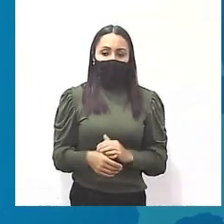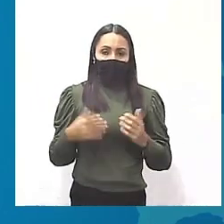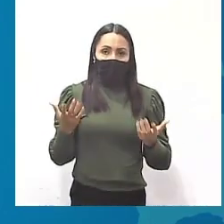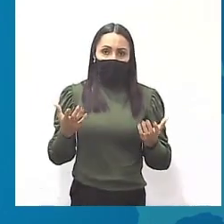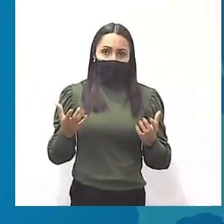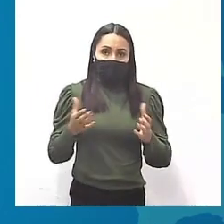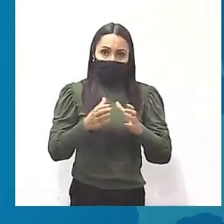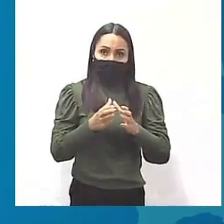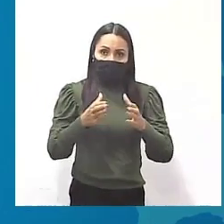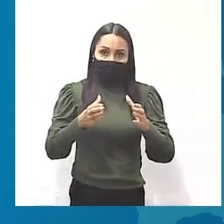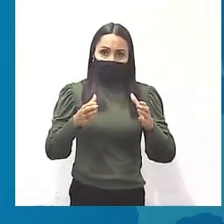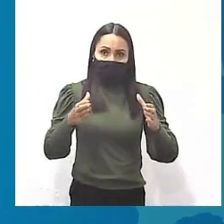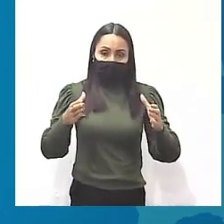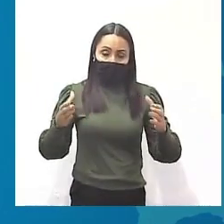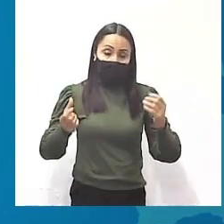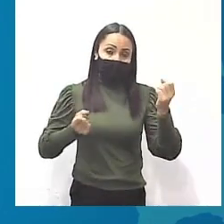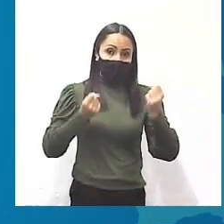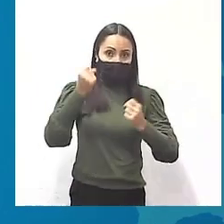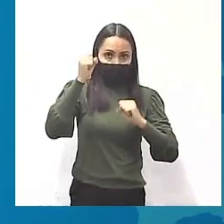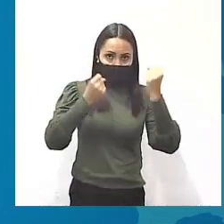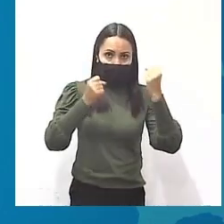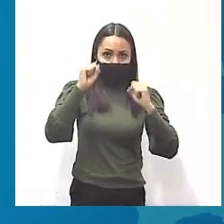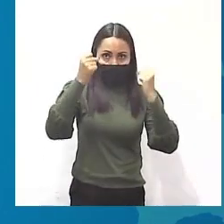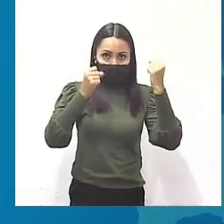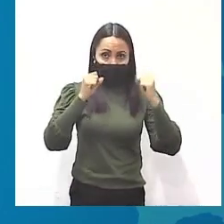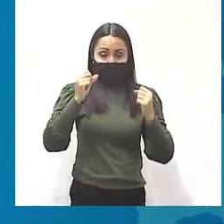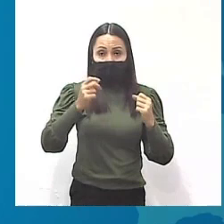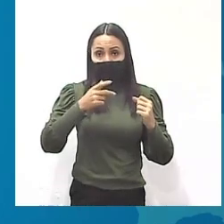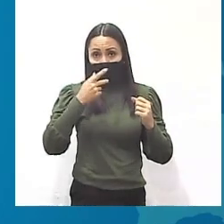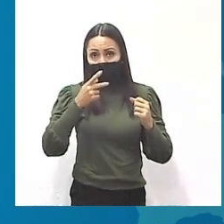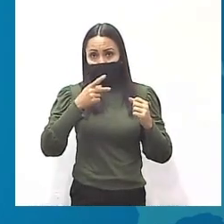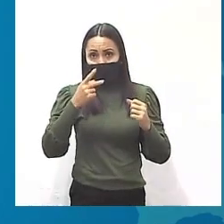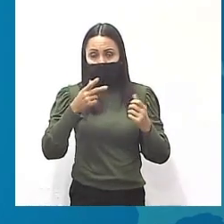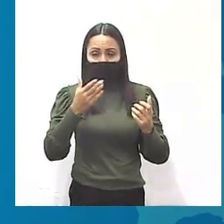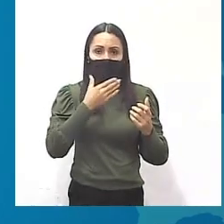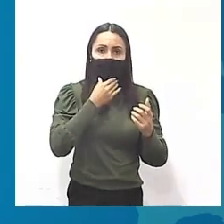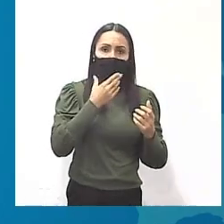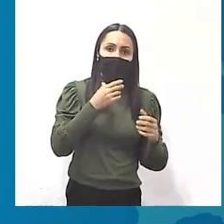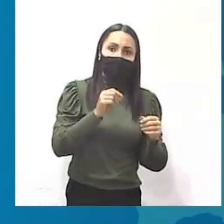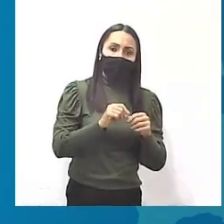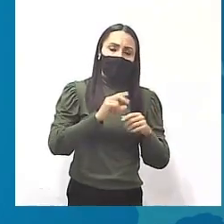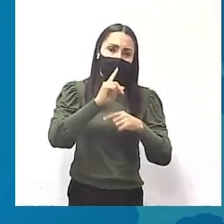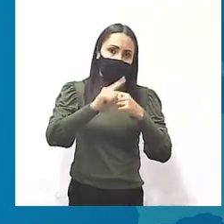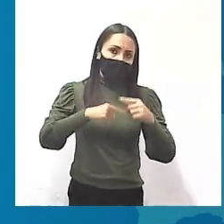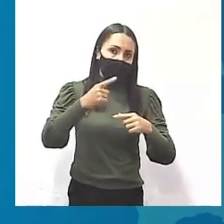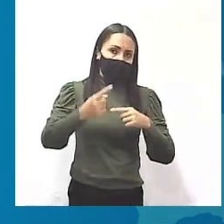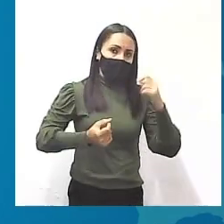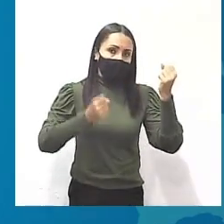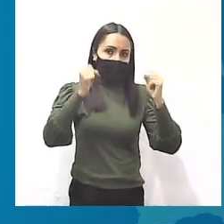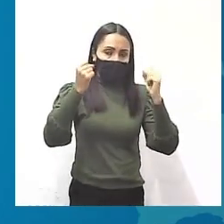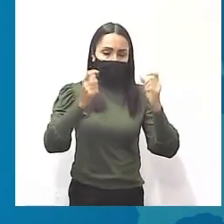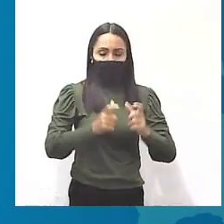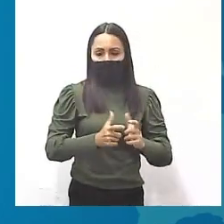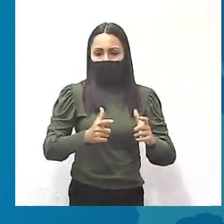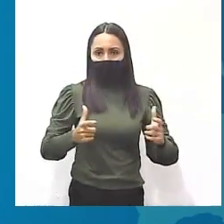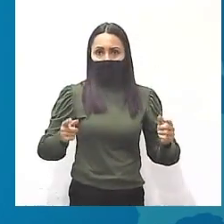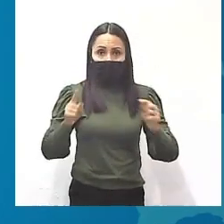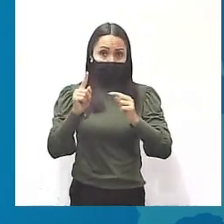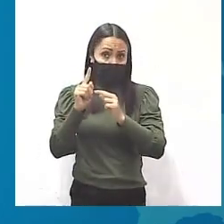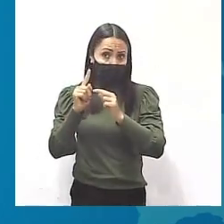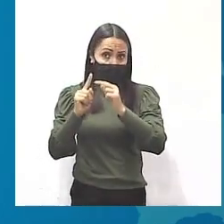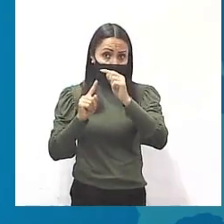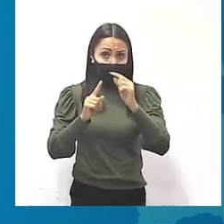e a questão da industrialização e que o homem fez depois da industrialização, que aumentou a temperatura